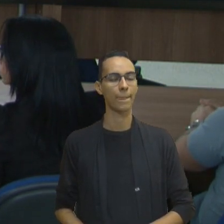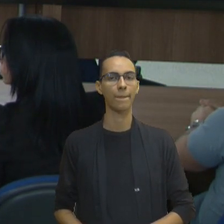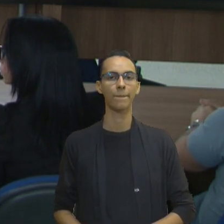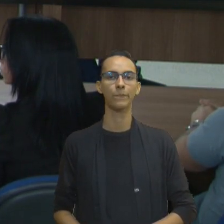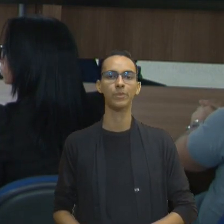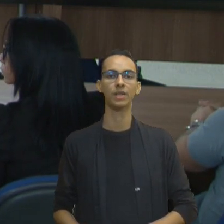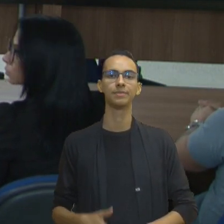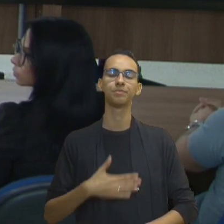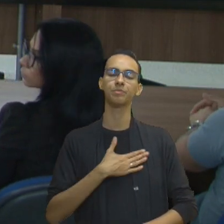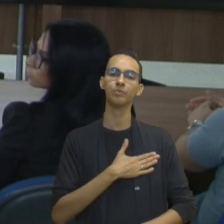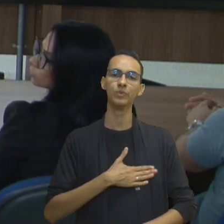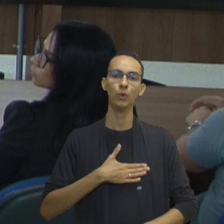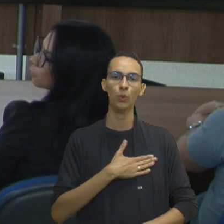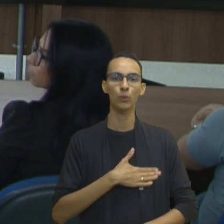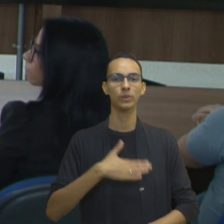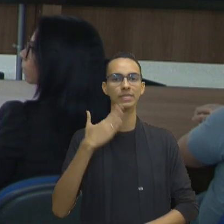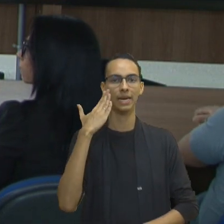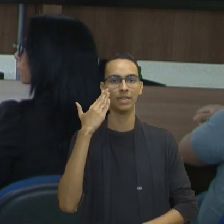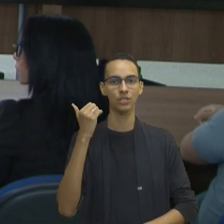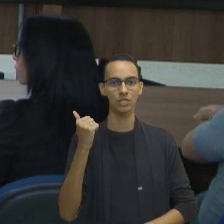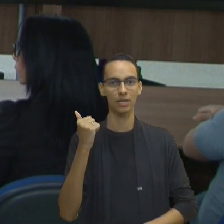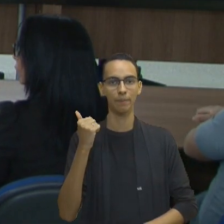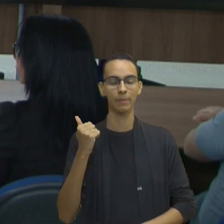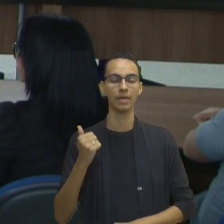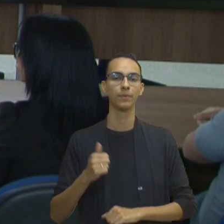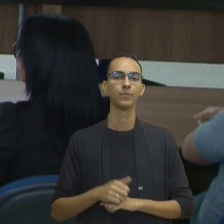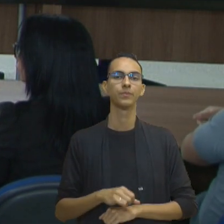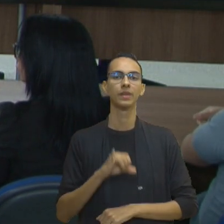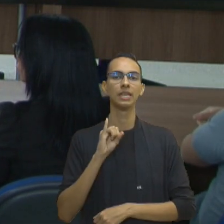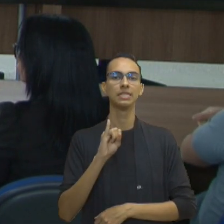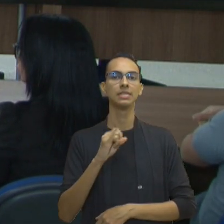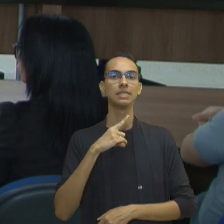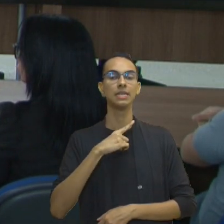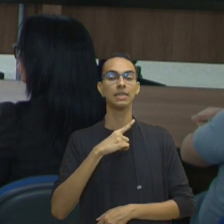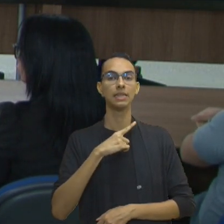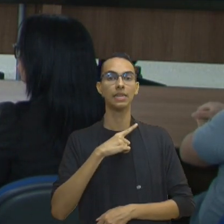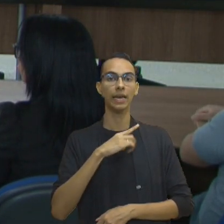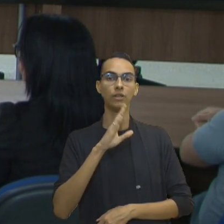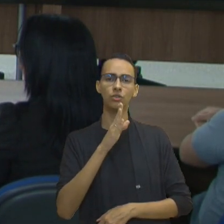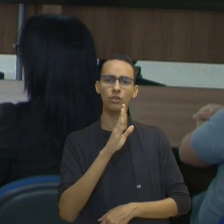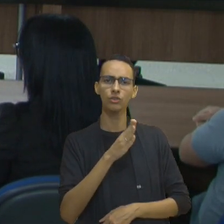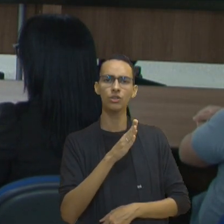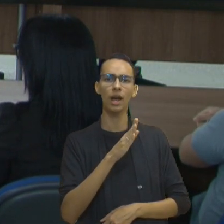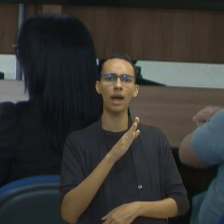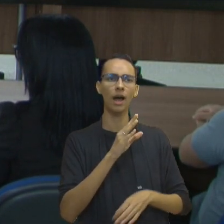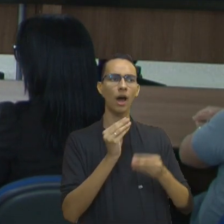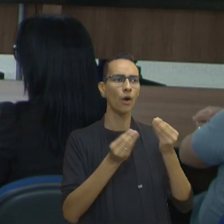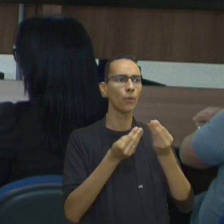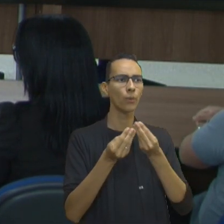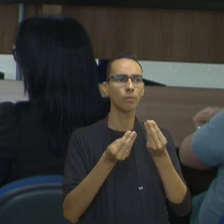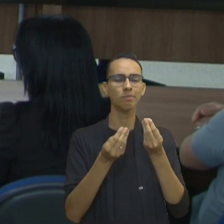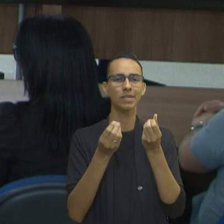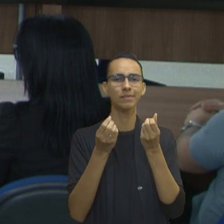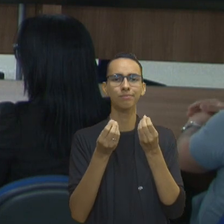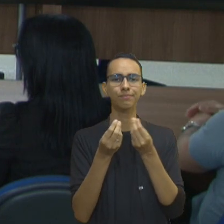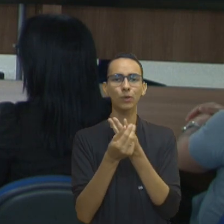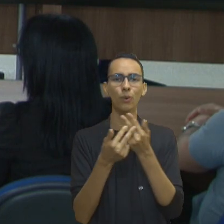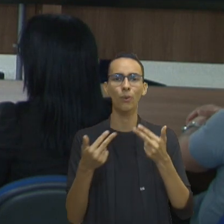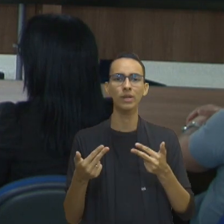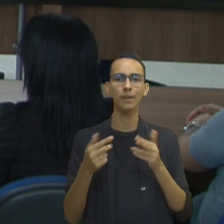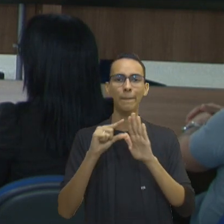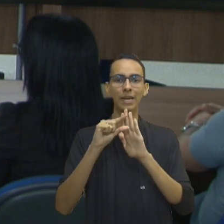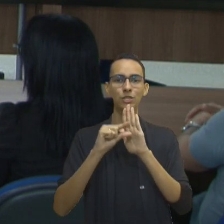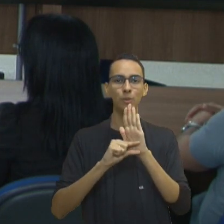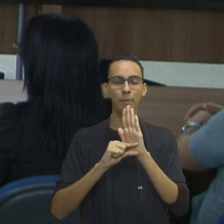Gostaria de saber, Andréia, da TV Universitária, se existe já alguma medida prevista para diminuir as despesas